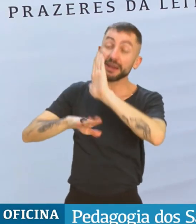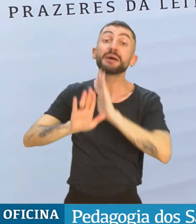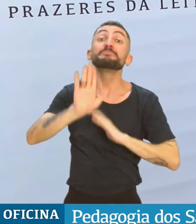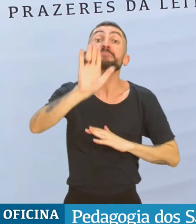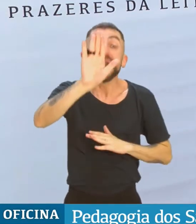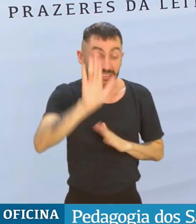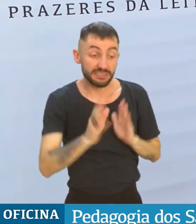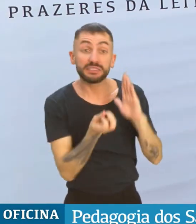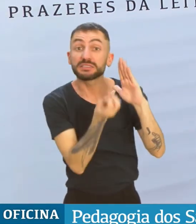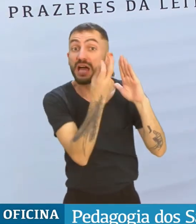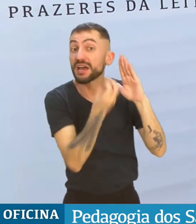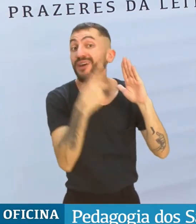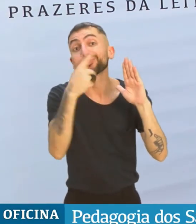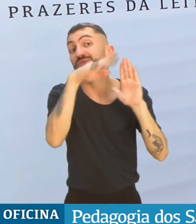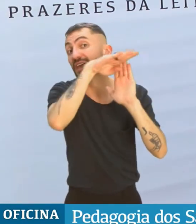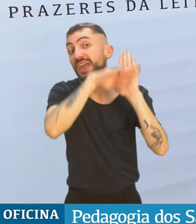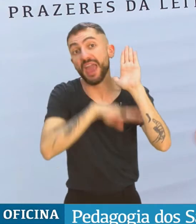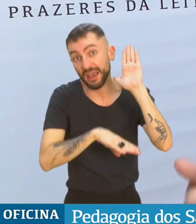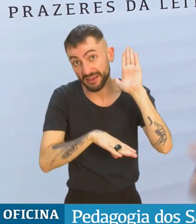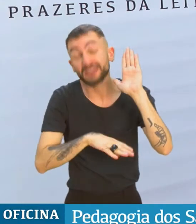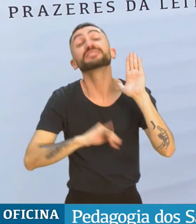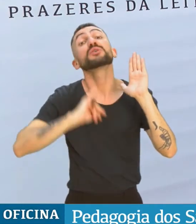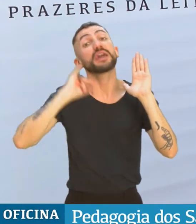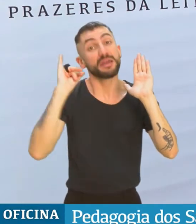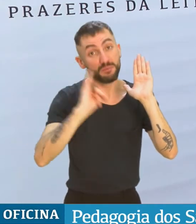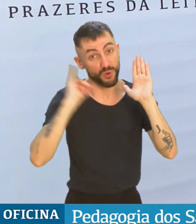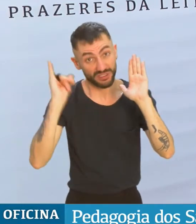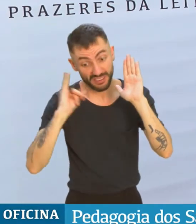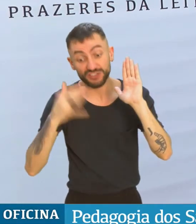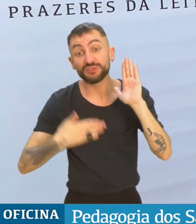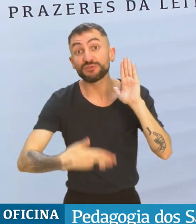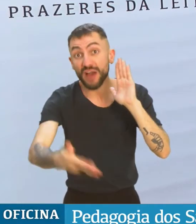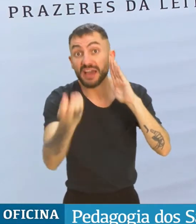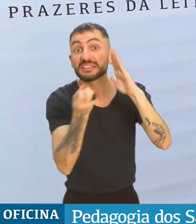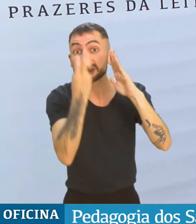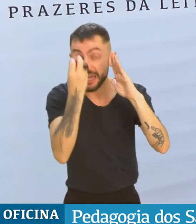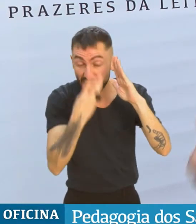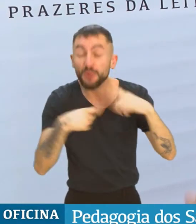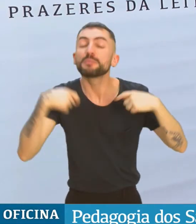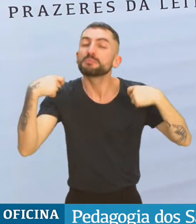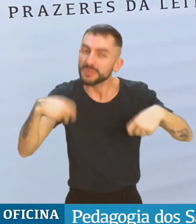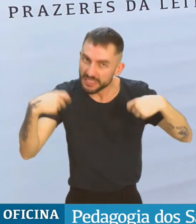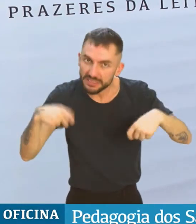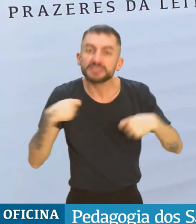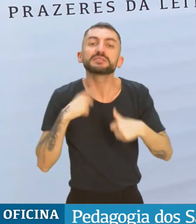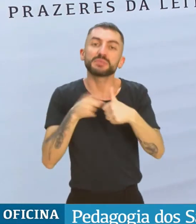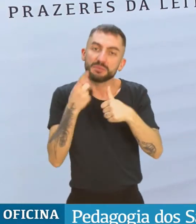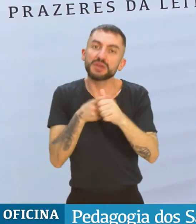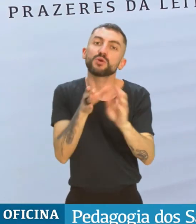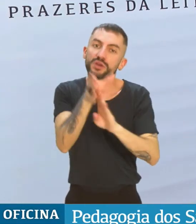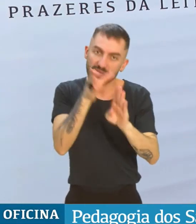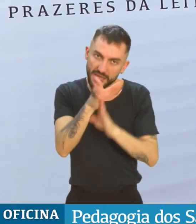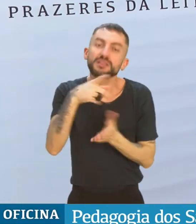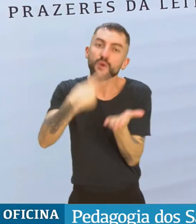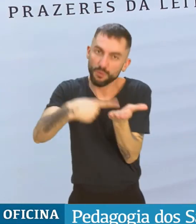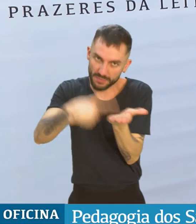dita, é importante, dependendo do sarau e da proposta que você tem, você fazer alguns combinados.